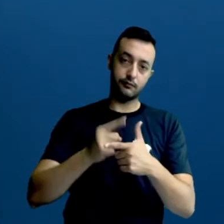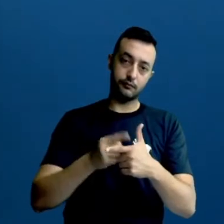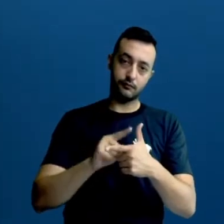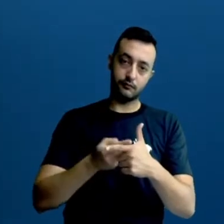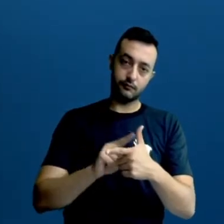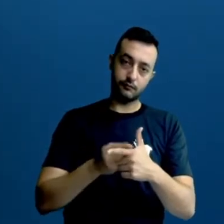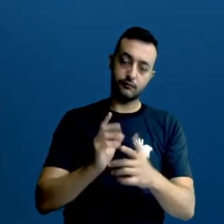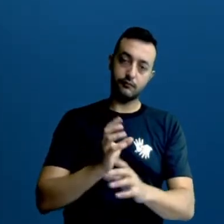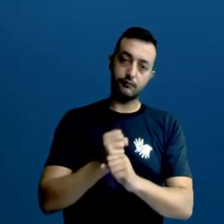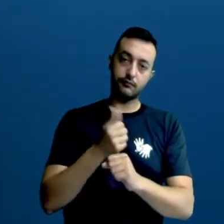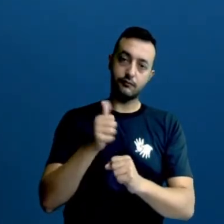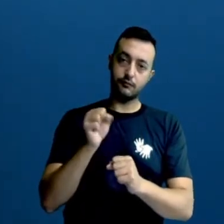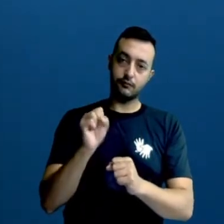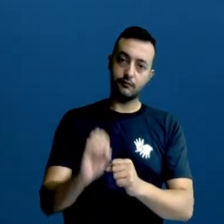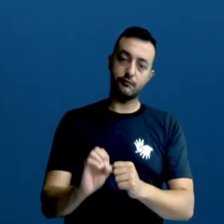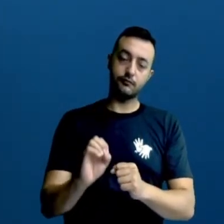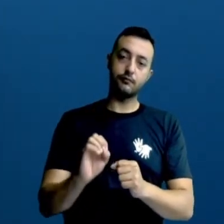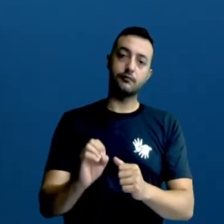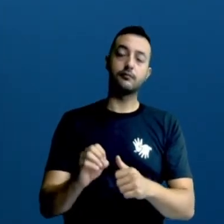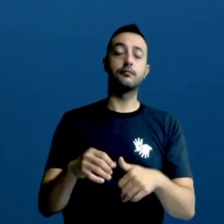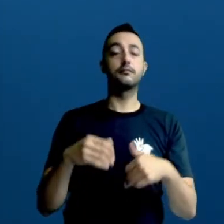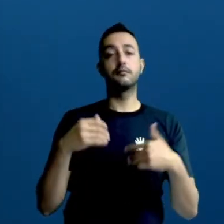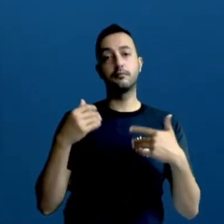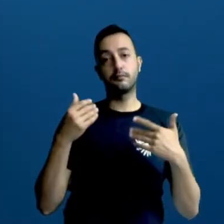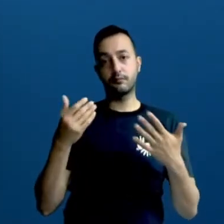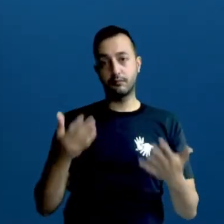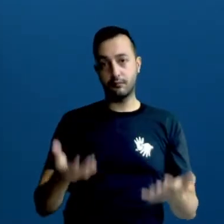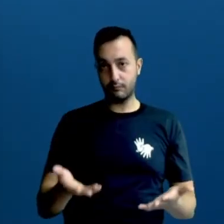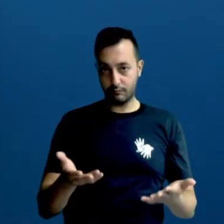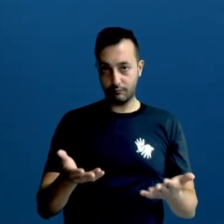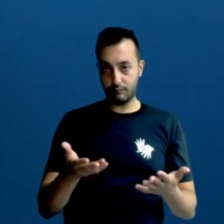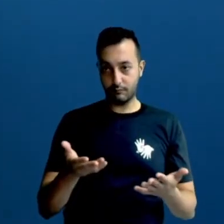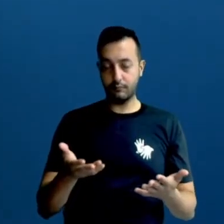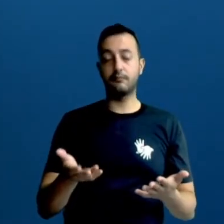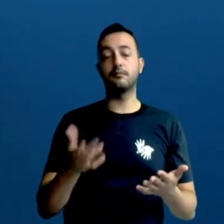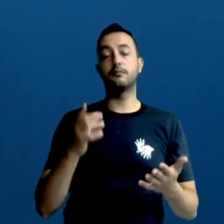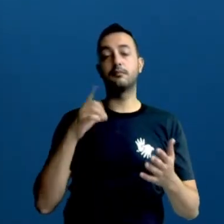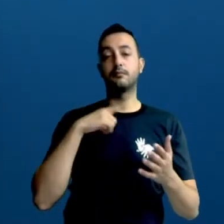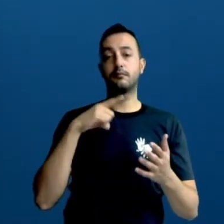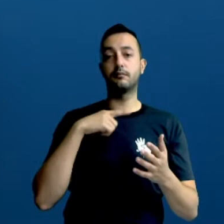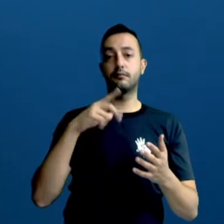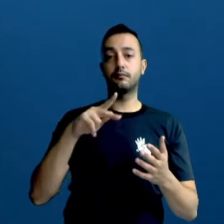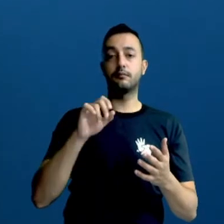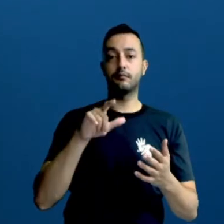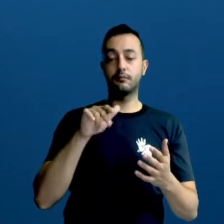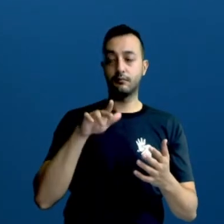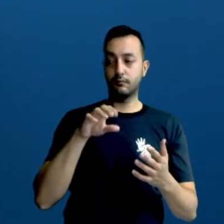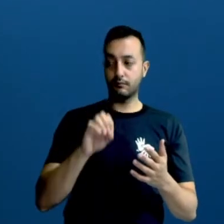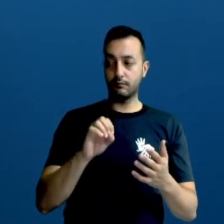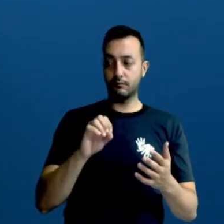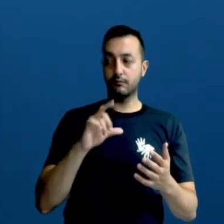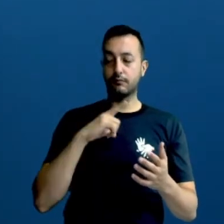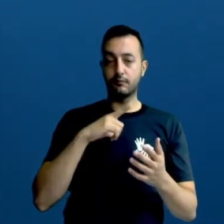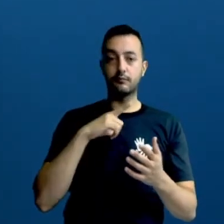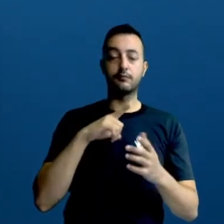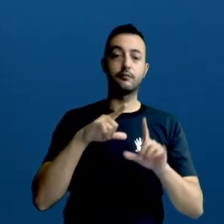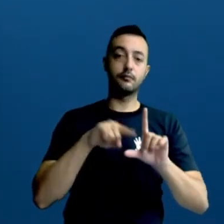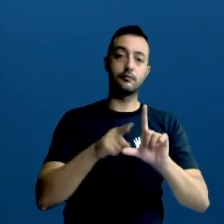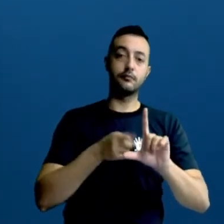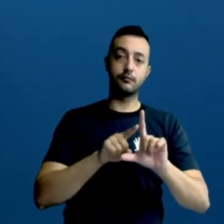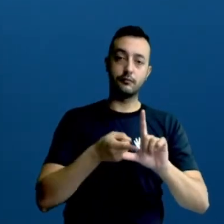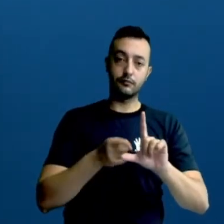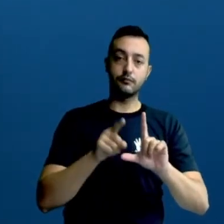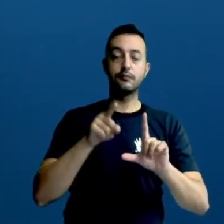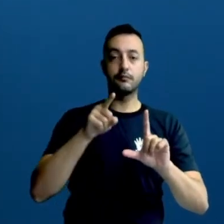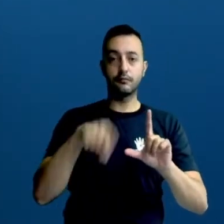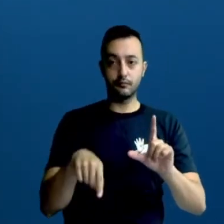somando 180 graus. E os ângulos do nosso polígono aqui, ó, ele é a composição